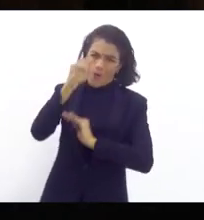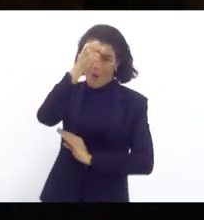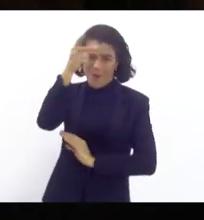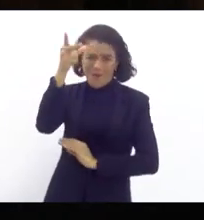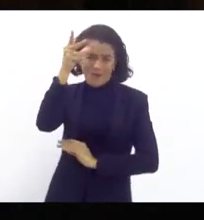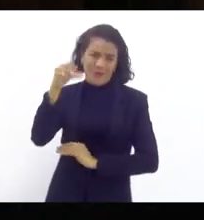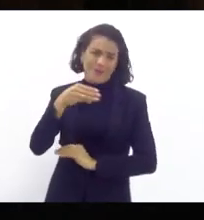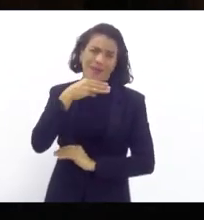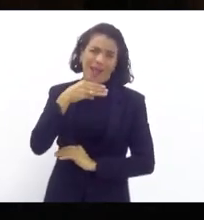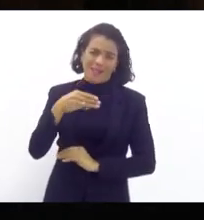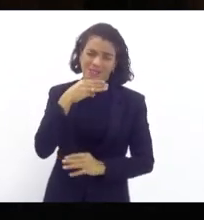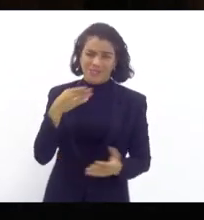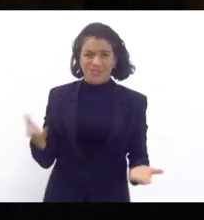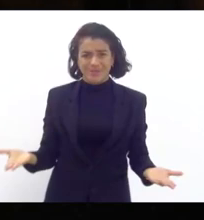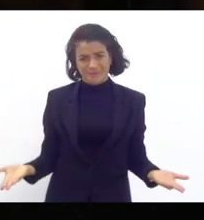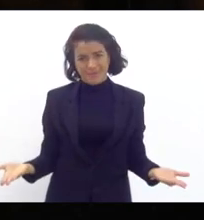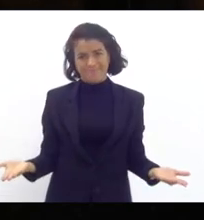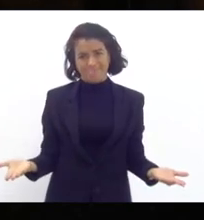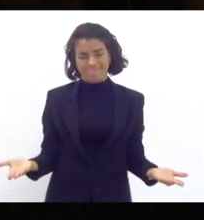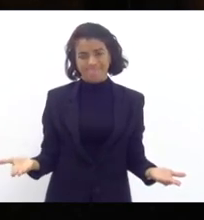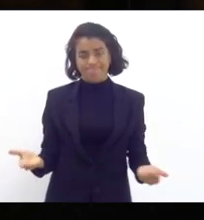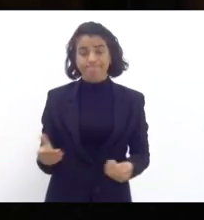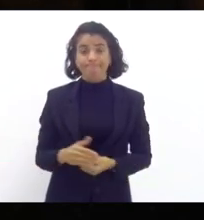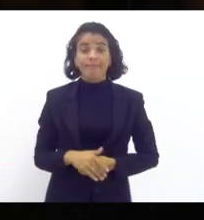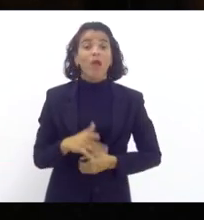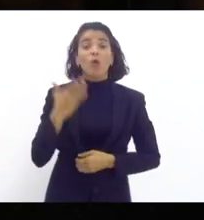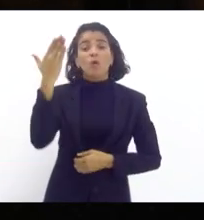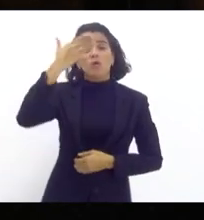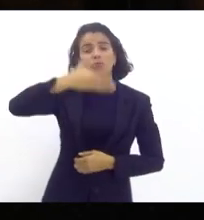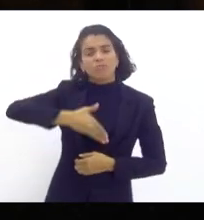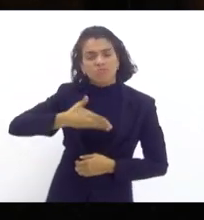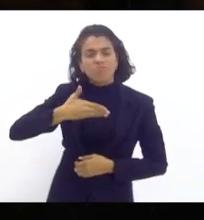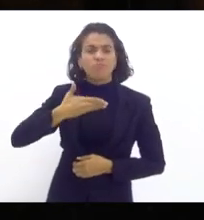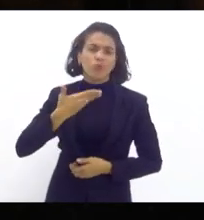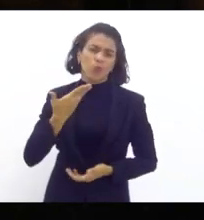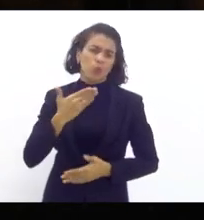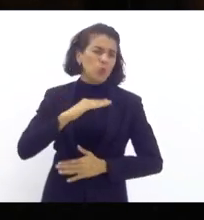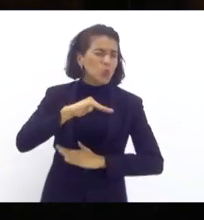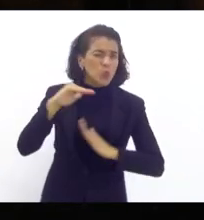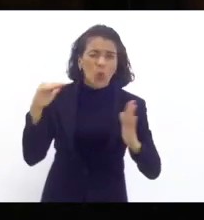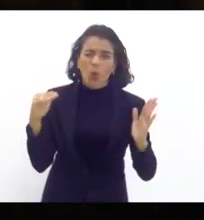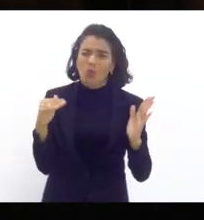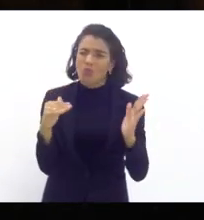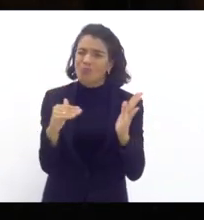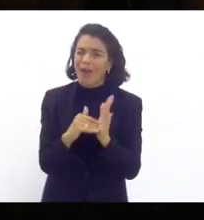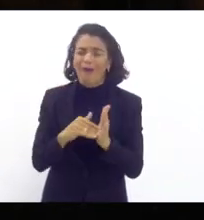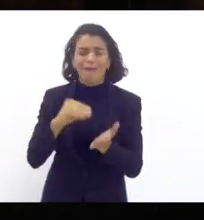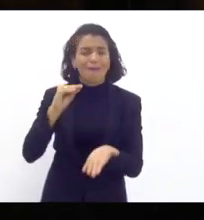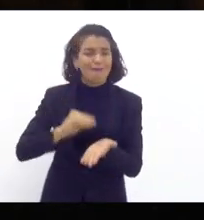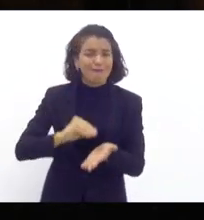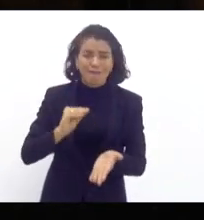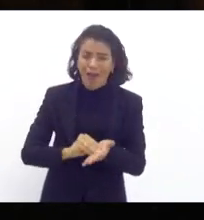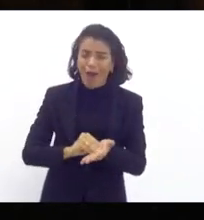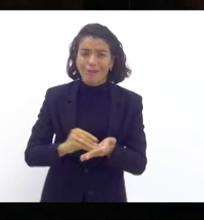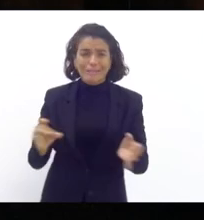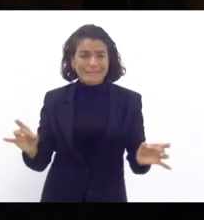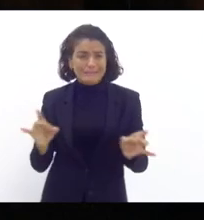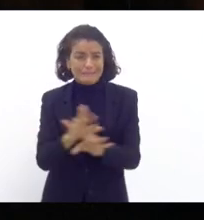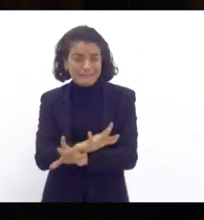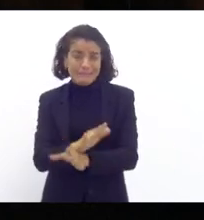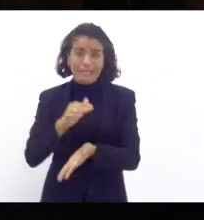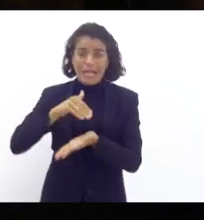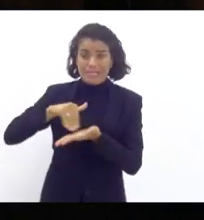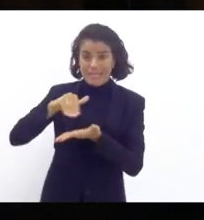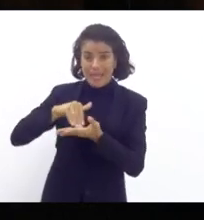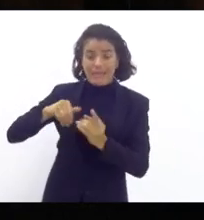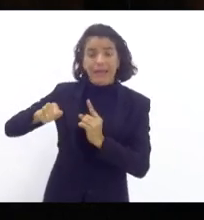de Mangaratiba, onde demonstra ali o total despreparo da secretária de